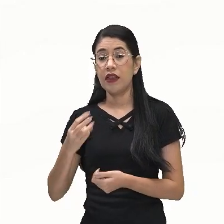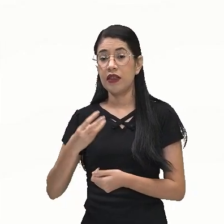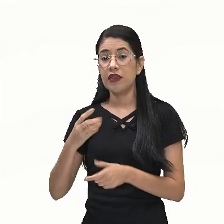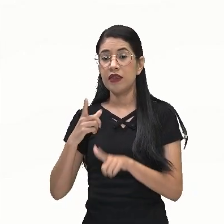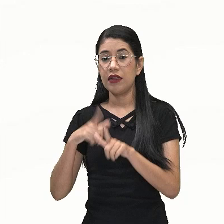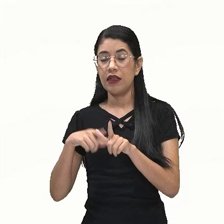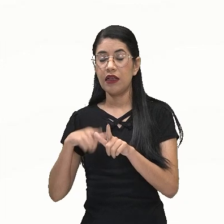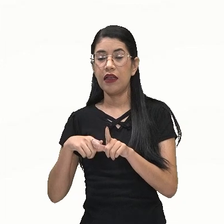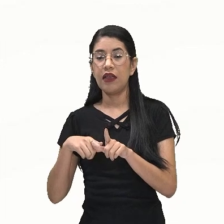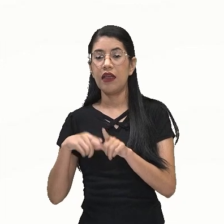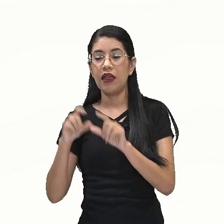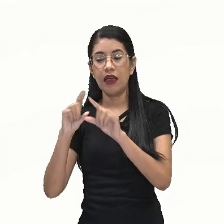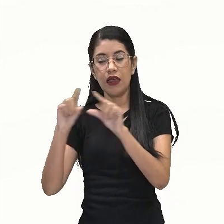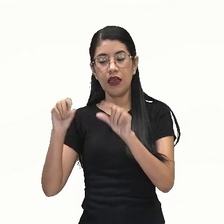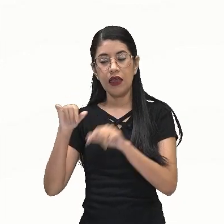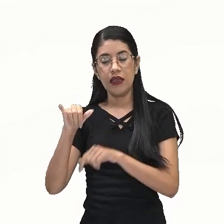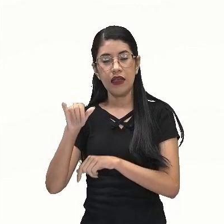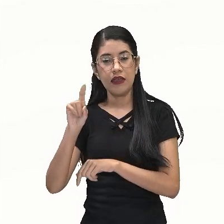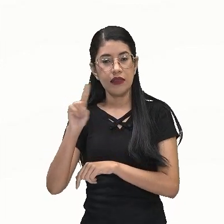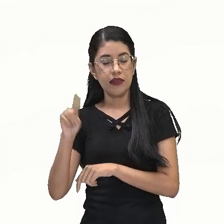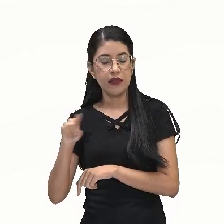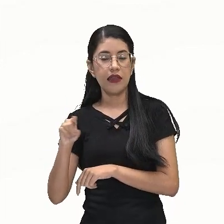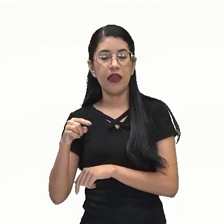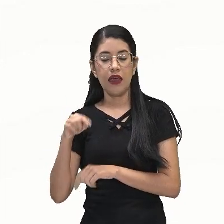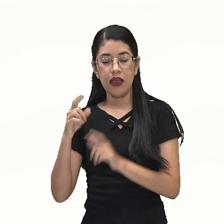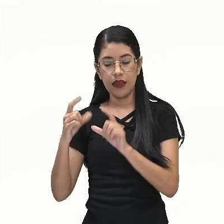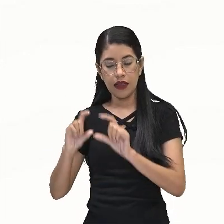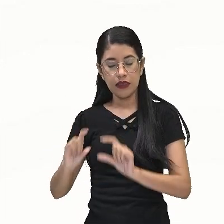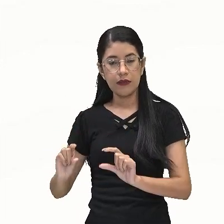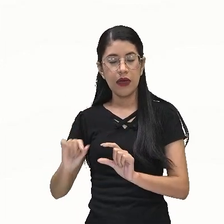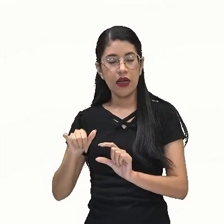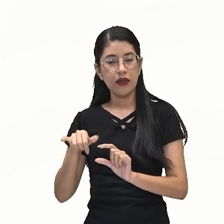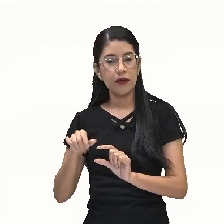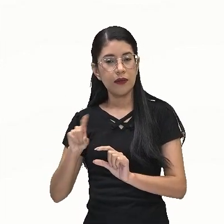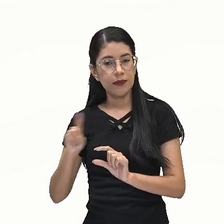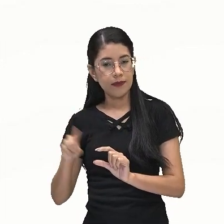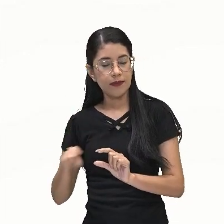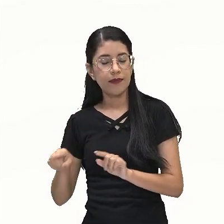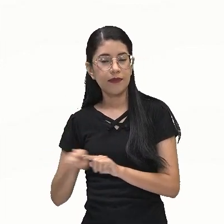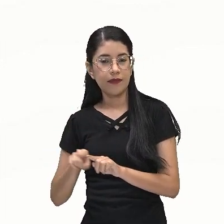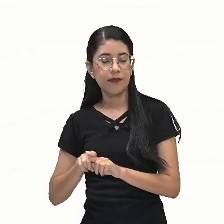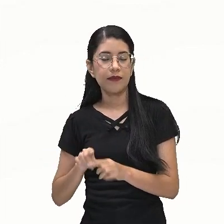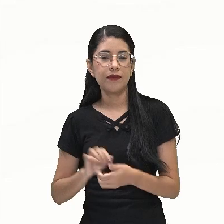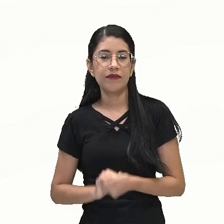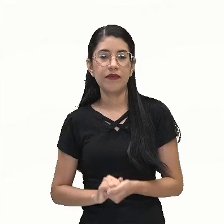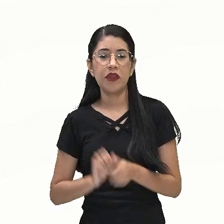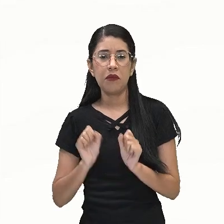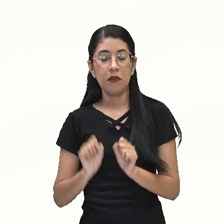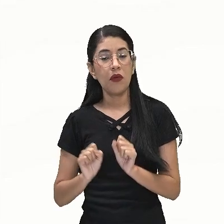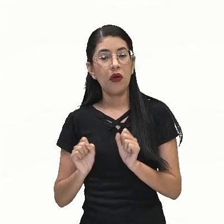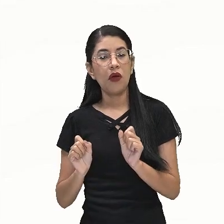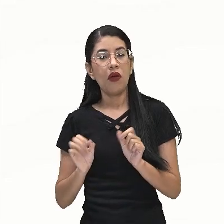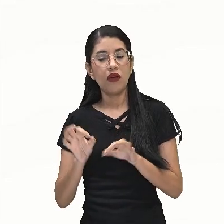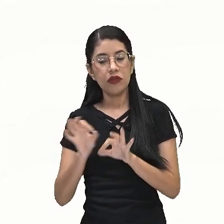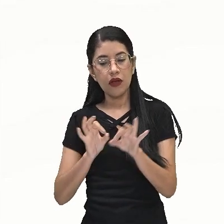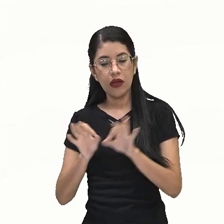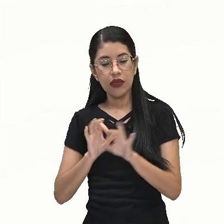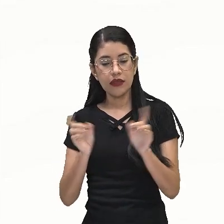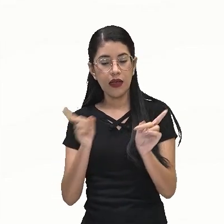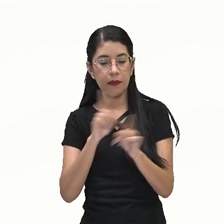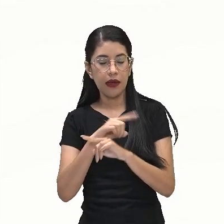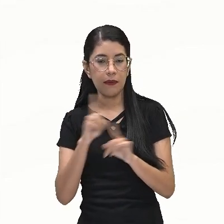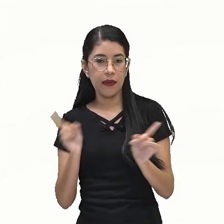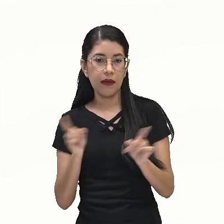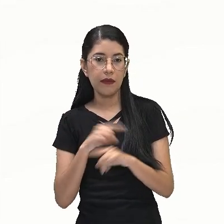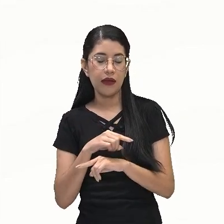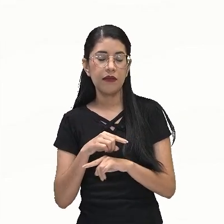incógnita na primeira equação é z, na segunda equação também tem que ser z. Ok? Então a gente pode trocar aí de lugar tranquilamente as